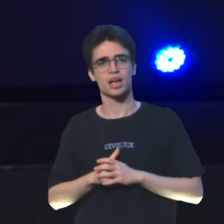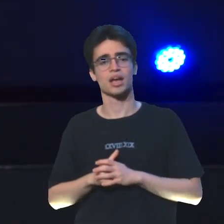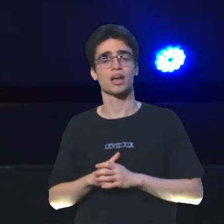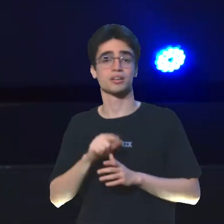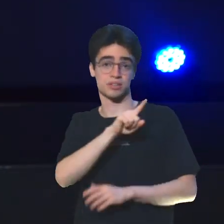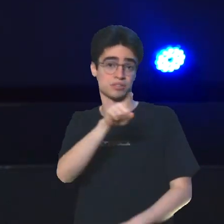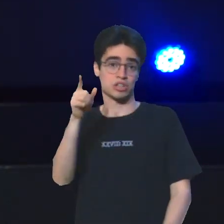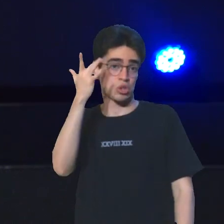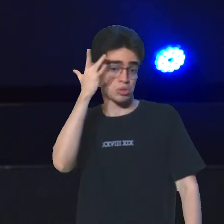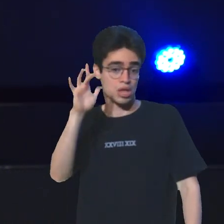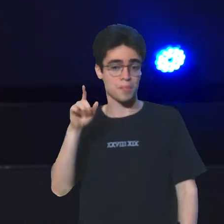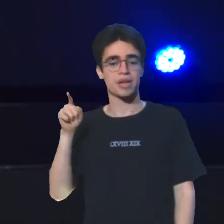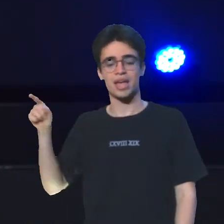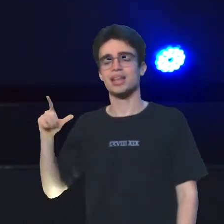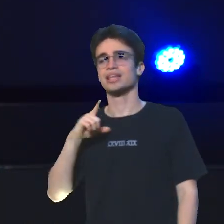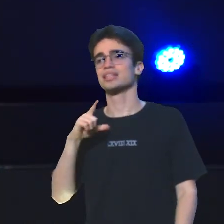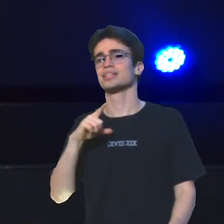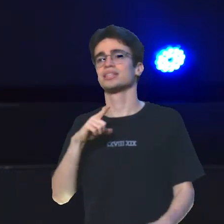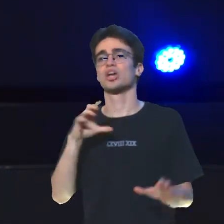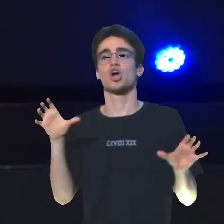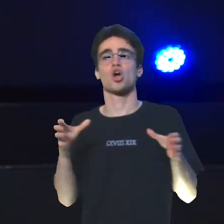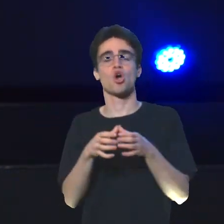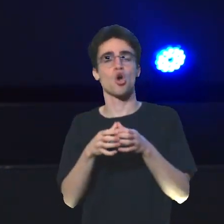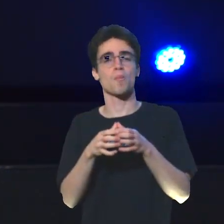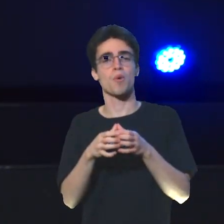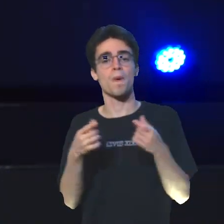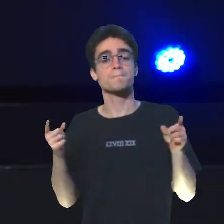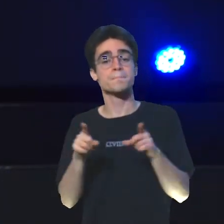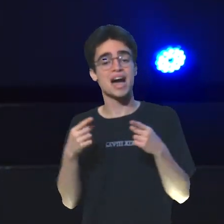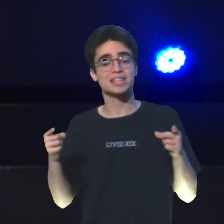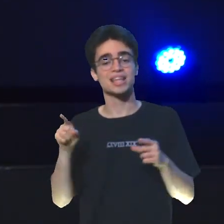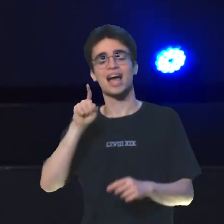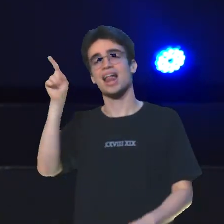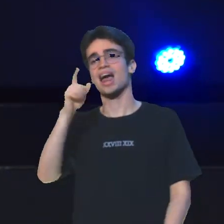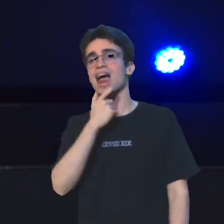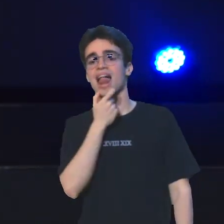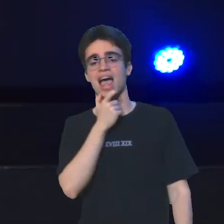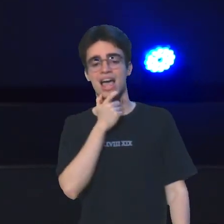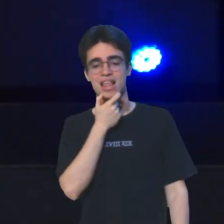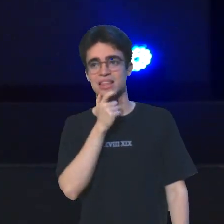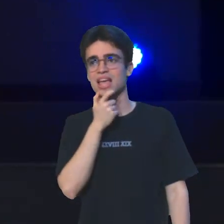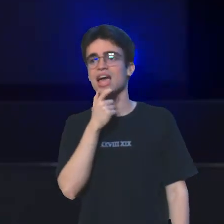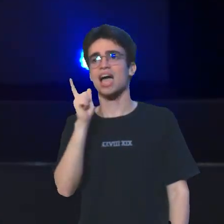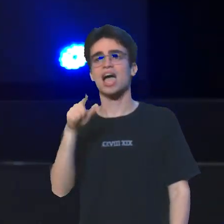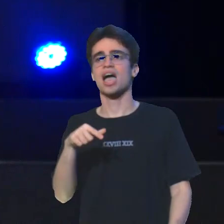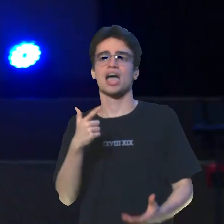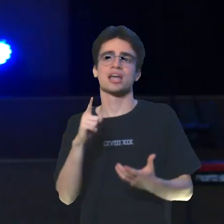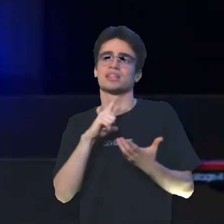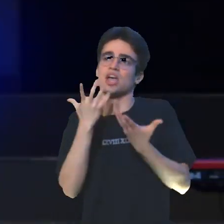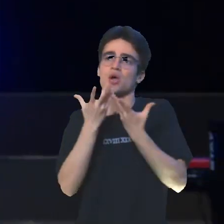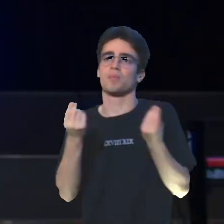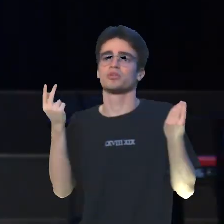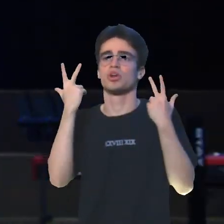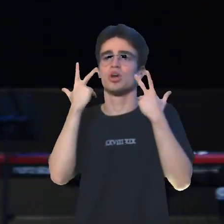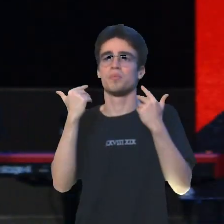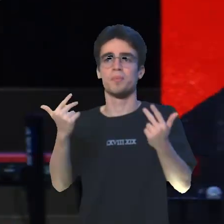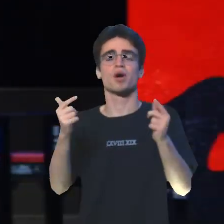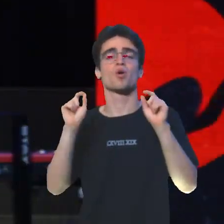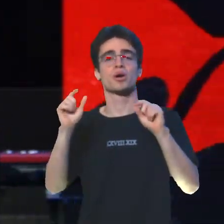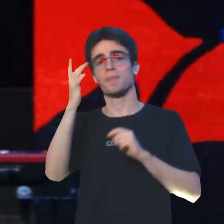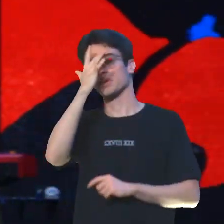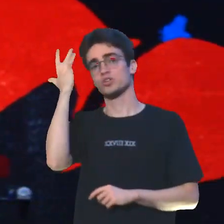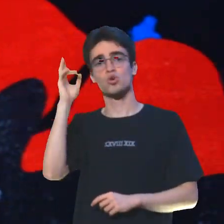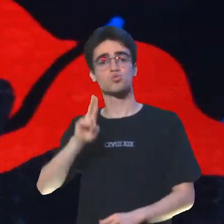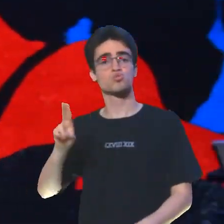para você que não sabe, ele tem uma banda, que lá na Inglaterra, lá em Londres, é muito comum as pessoas